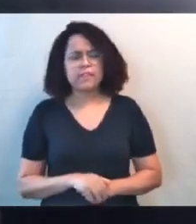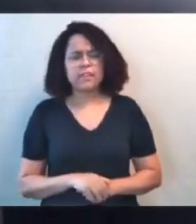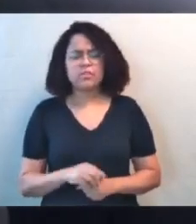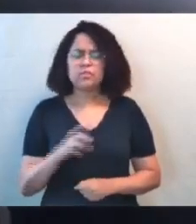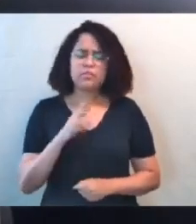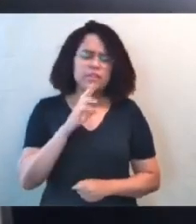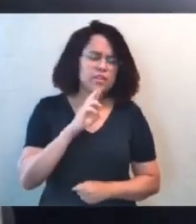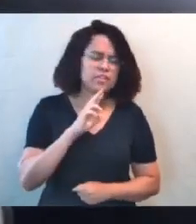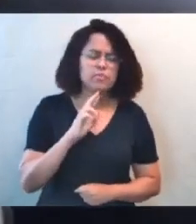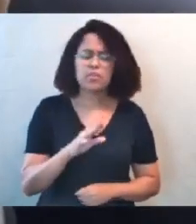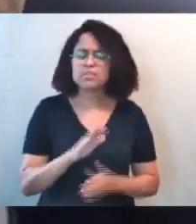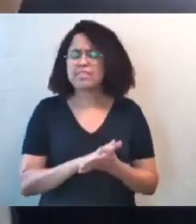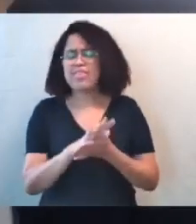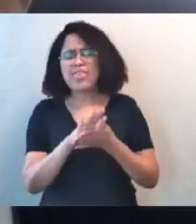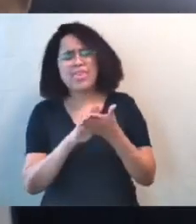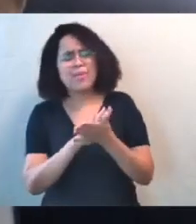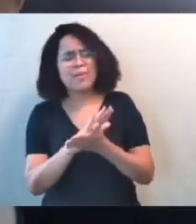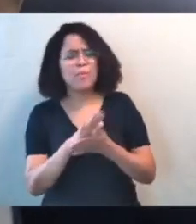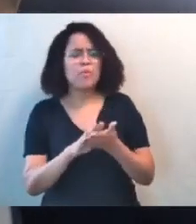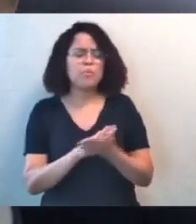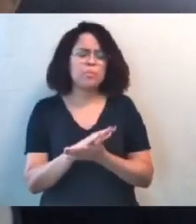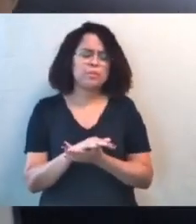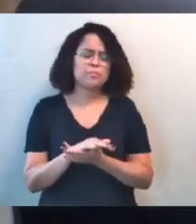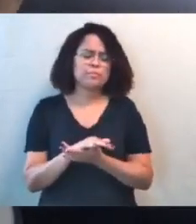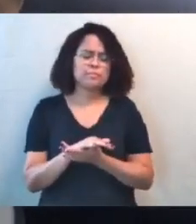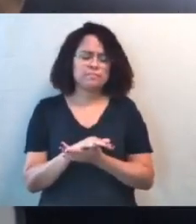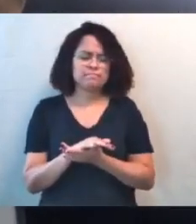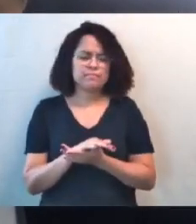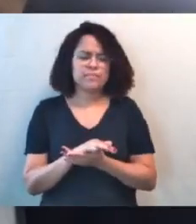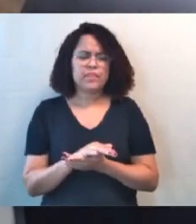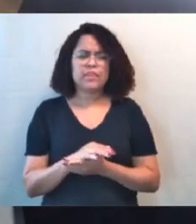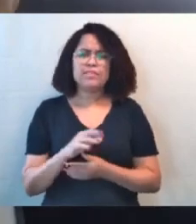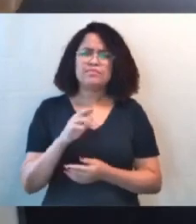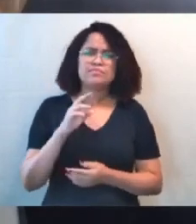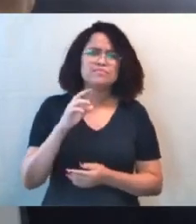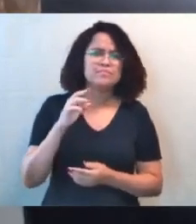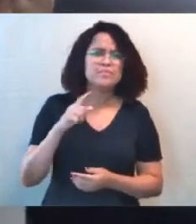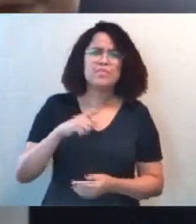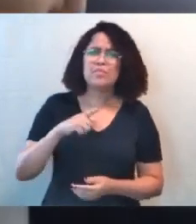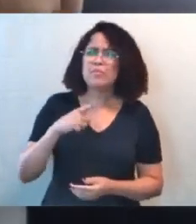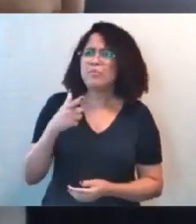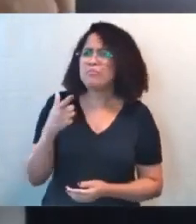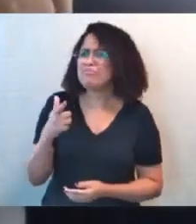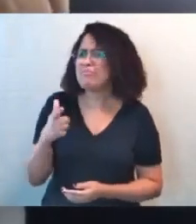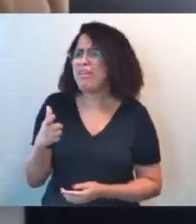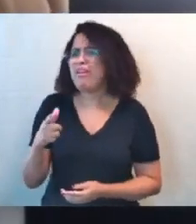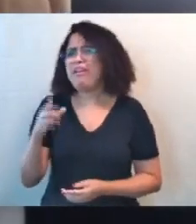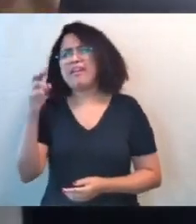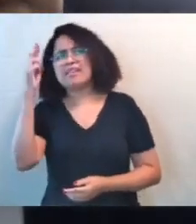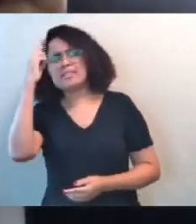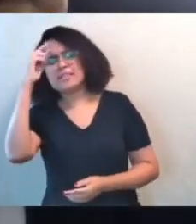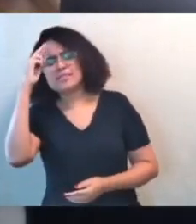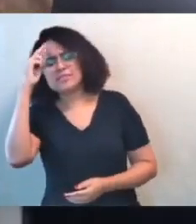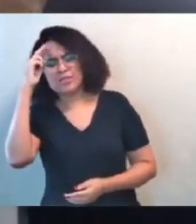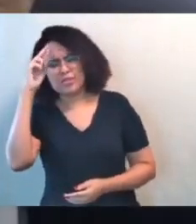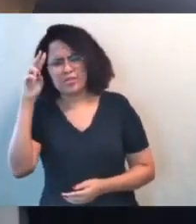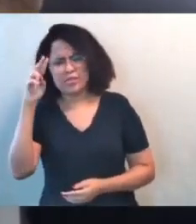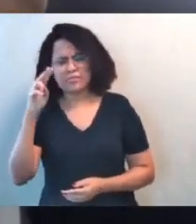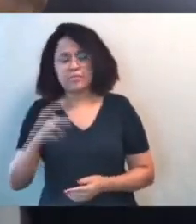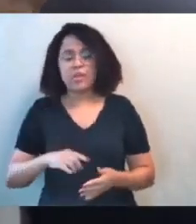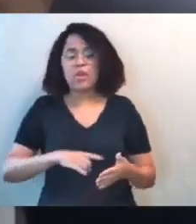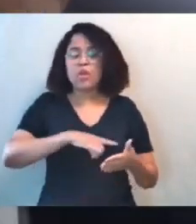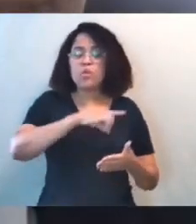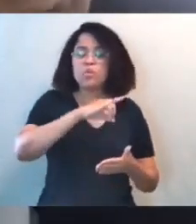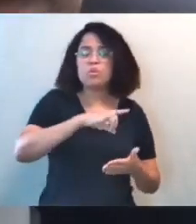Não, vereadora. Vereadora, não existe essa história. O contrato diz que